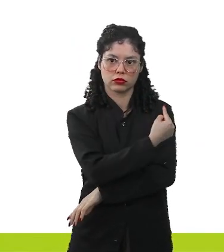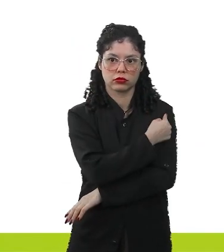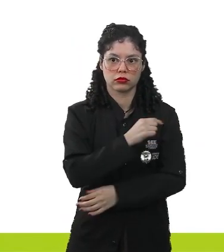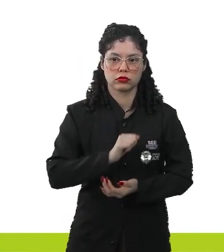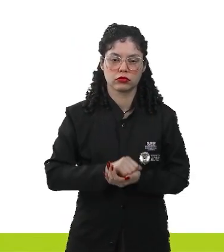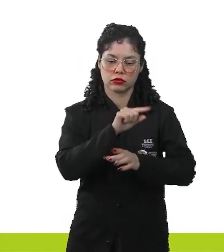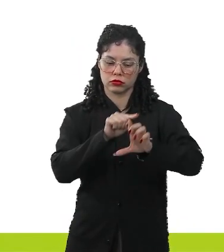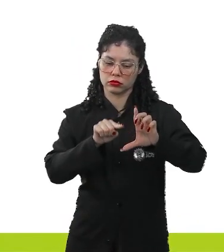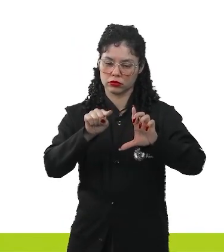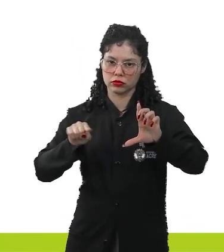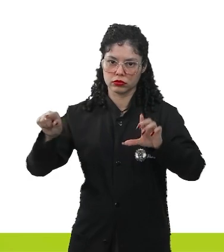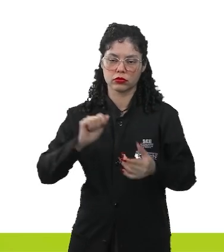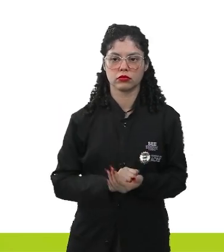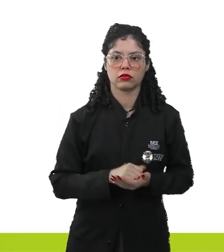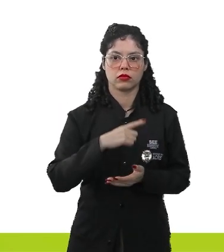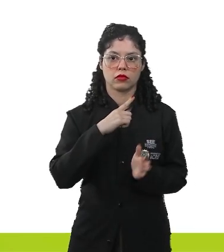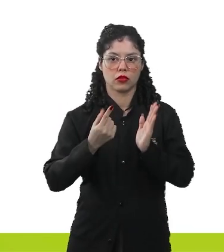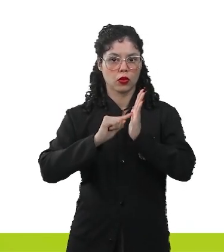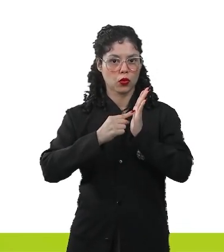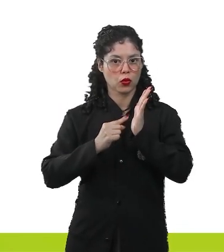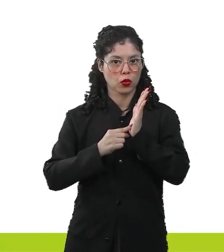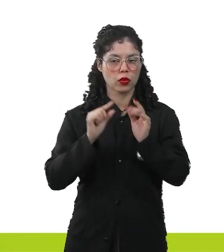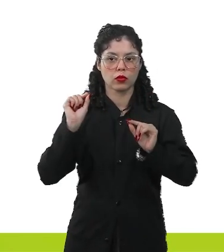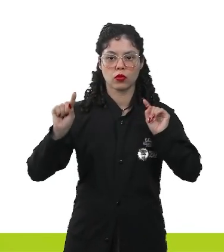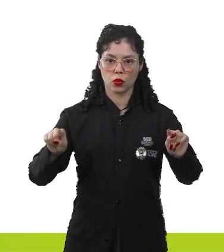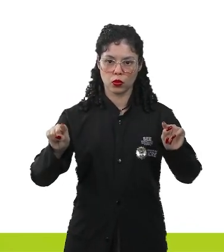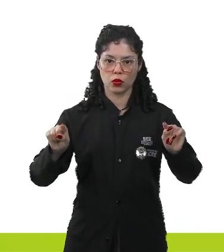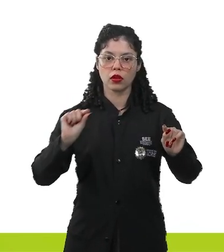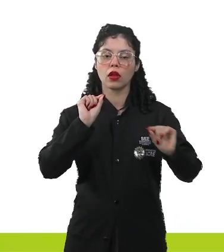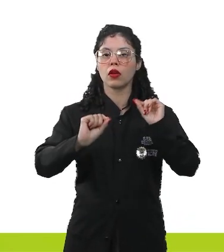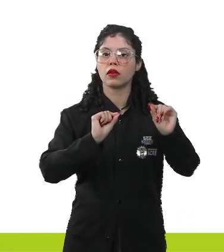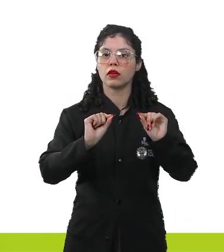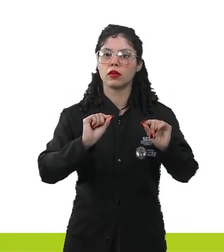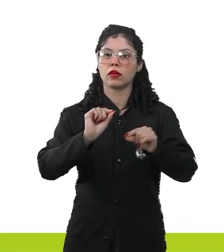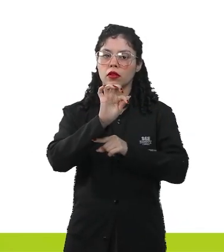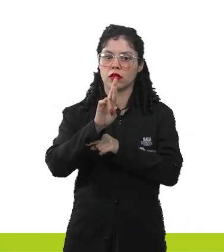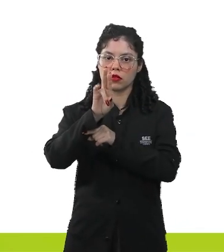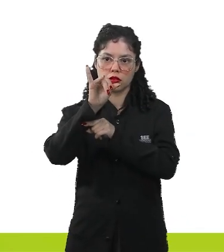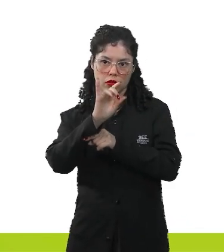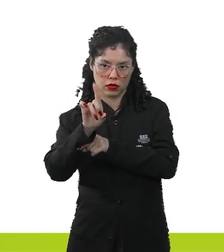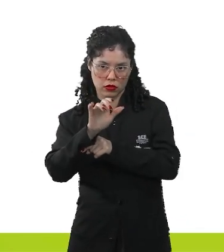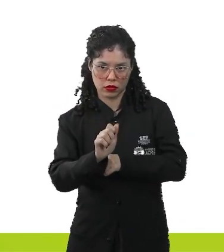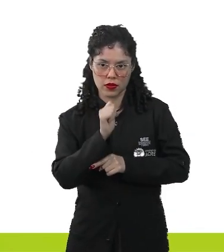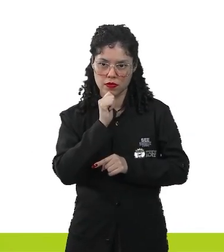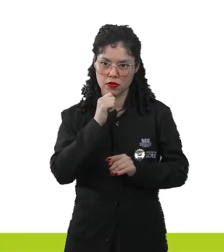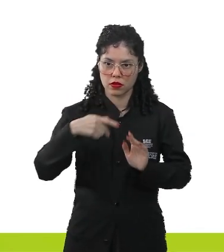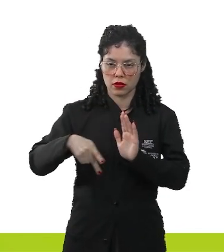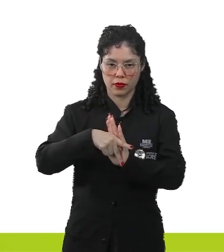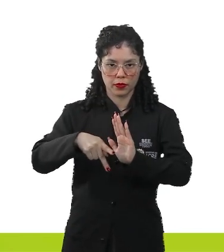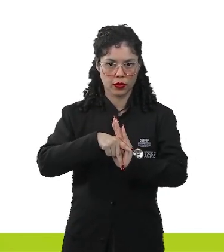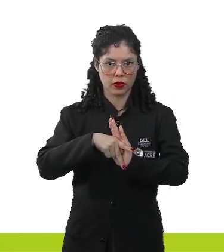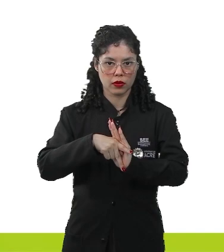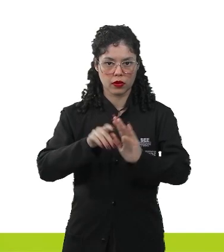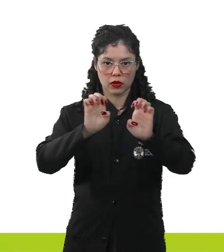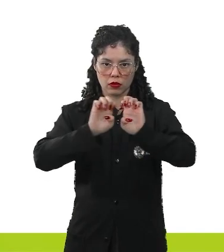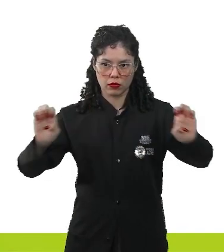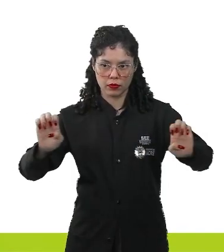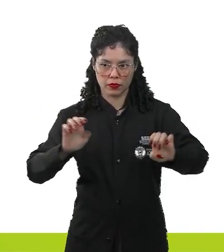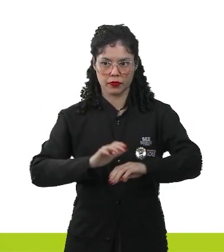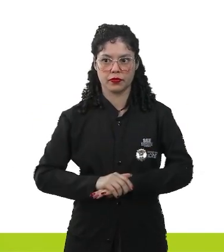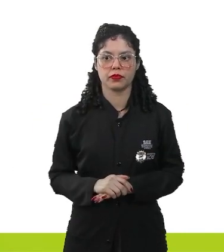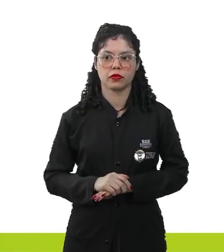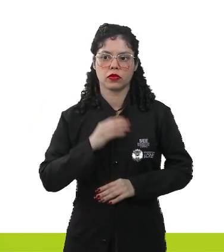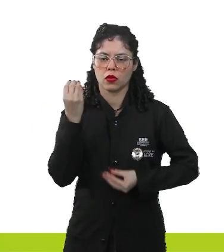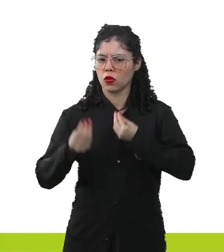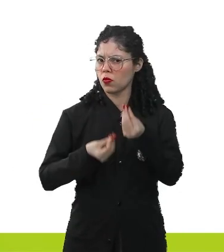nosso gráfico. Esses dois pontos aqui são as raízes da nossa equação.